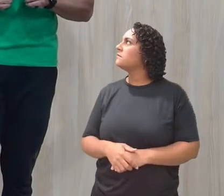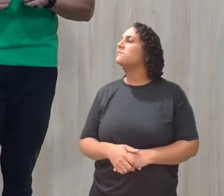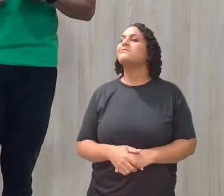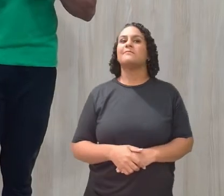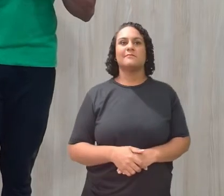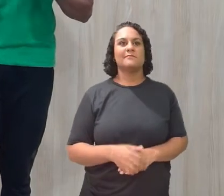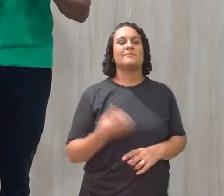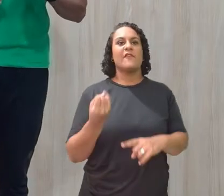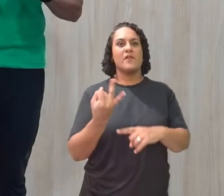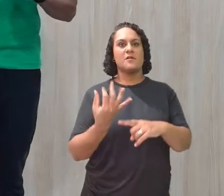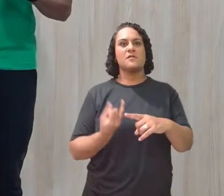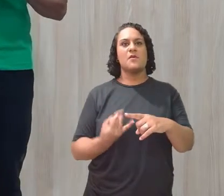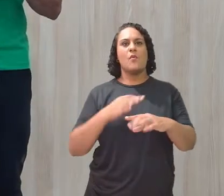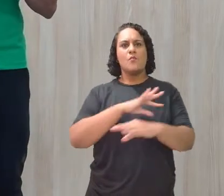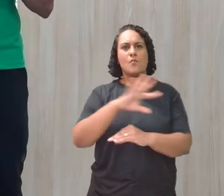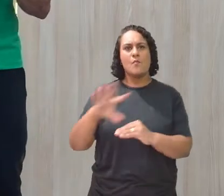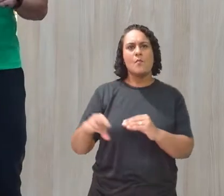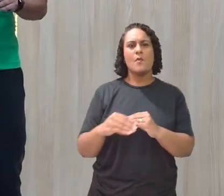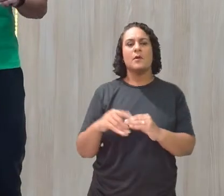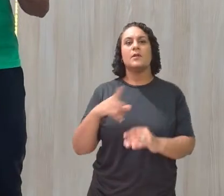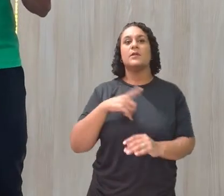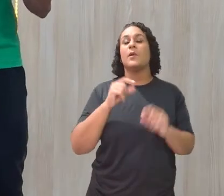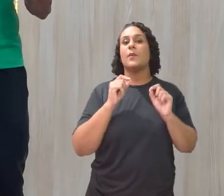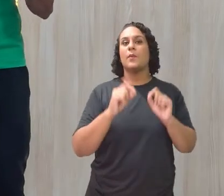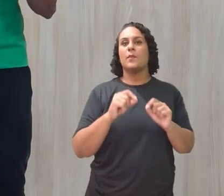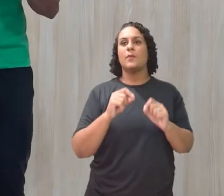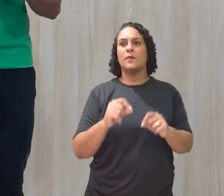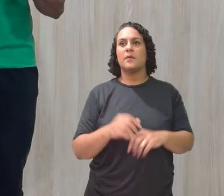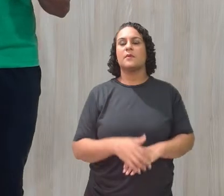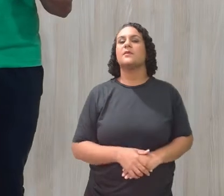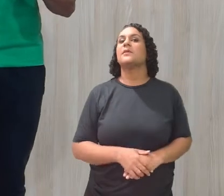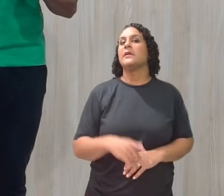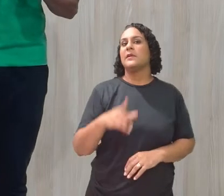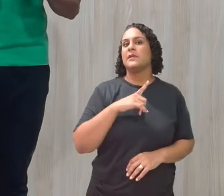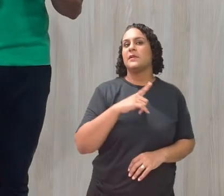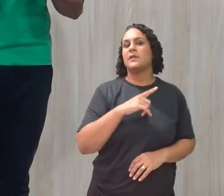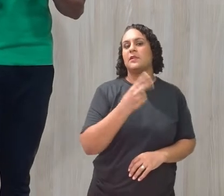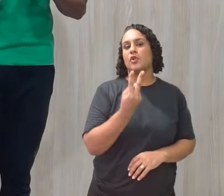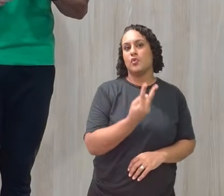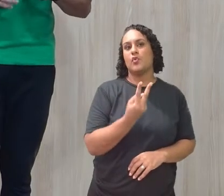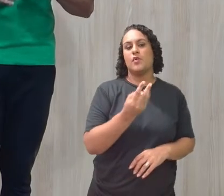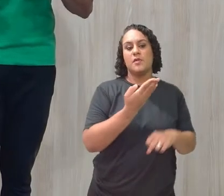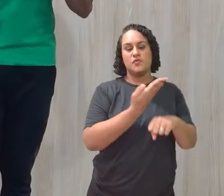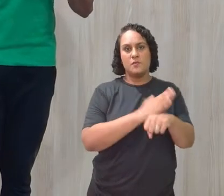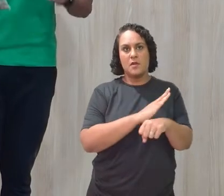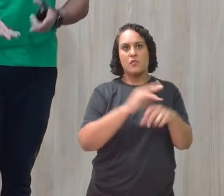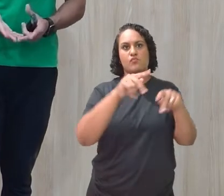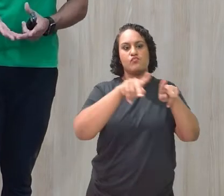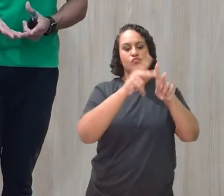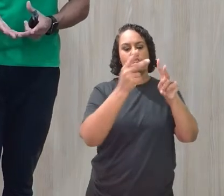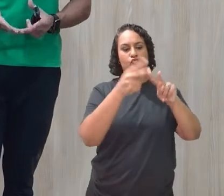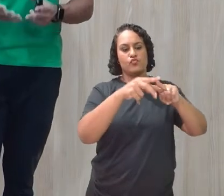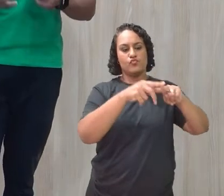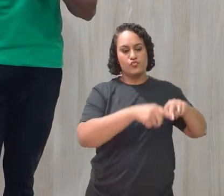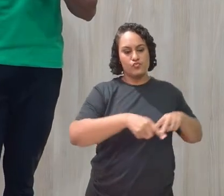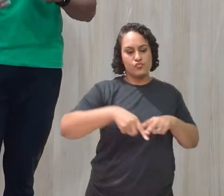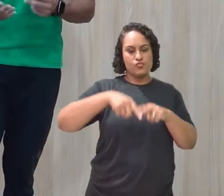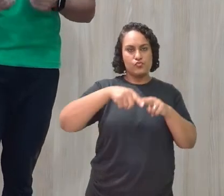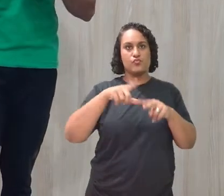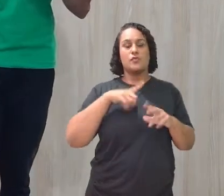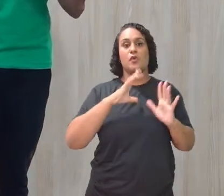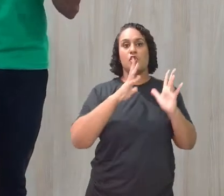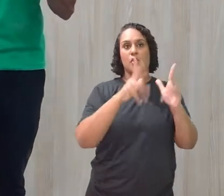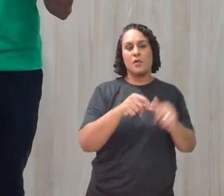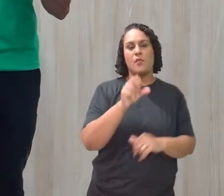complementares? Então, observe o seguinte, eu tenho aí 2 pedacinhos que estão brancos, num total de 8. Então, eu tenho